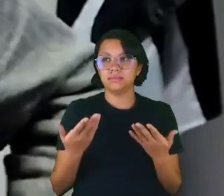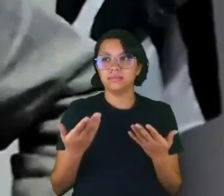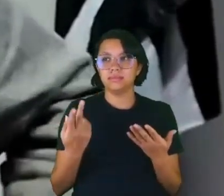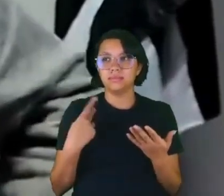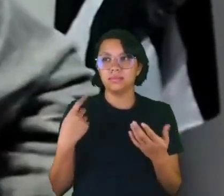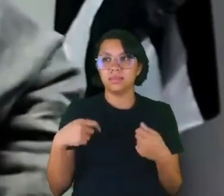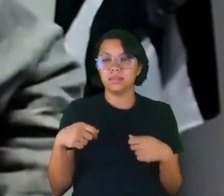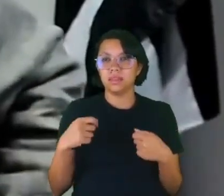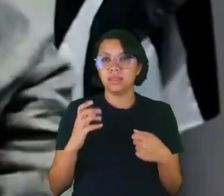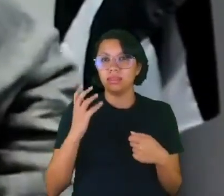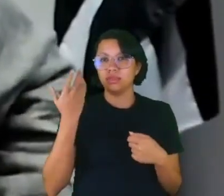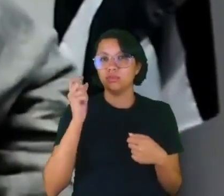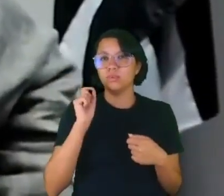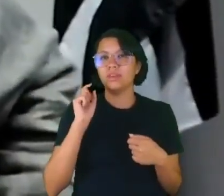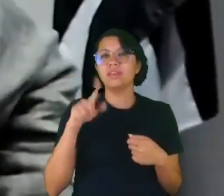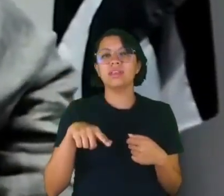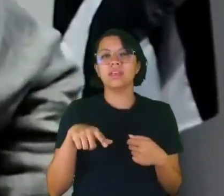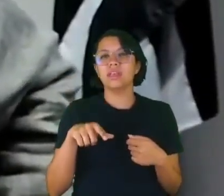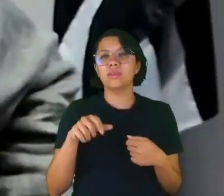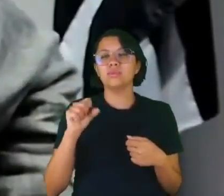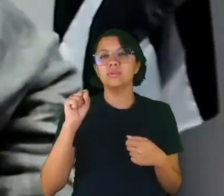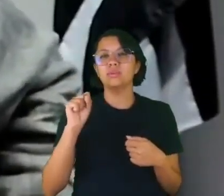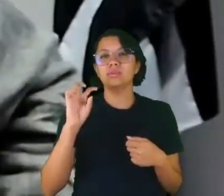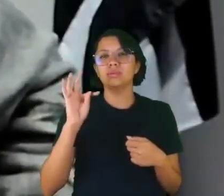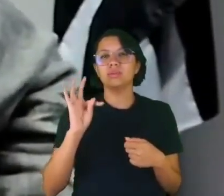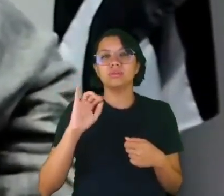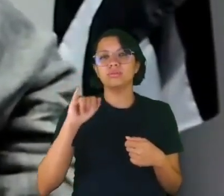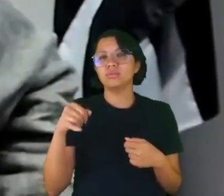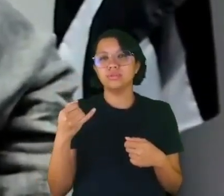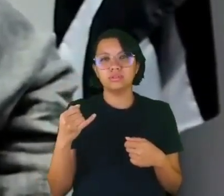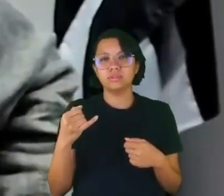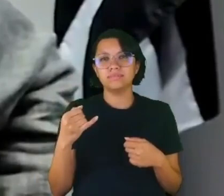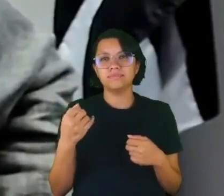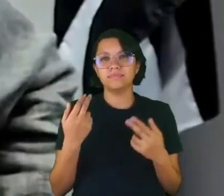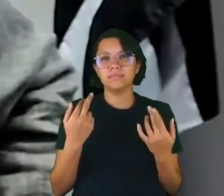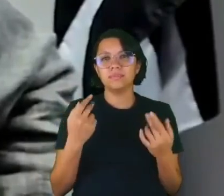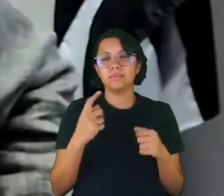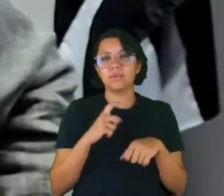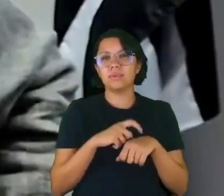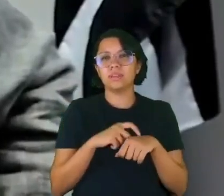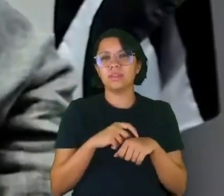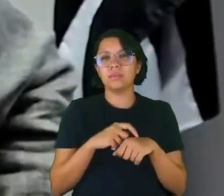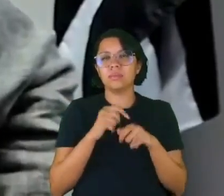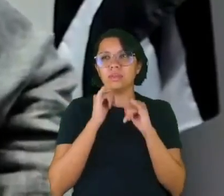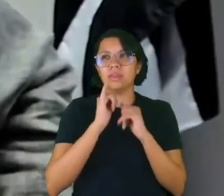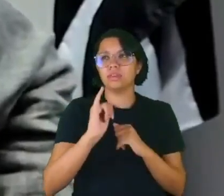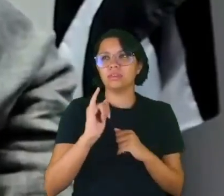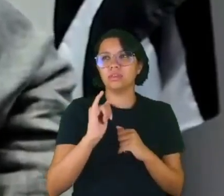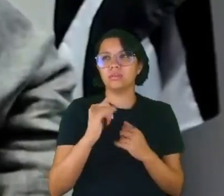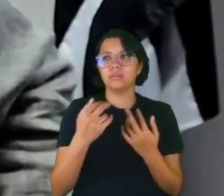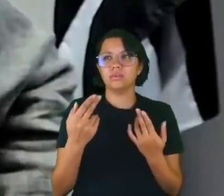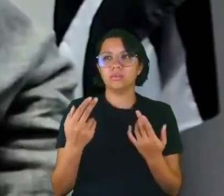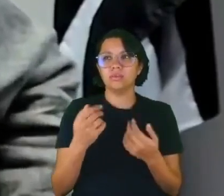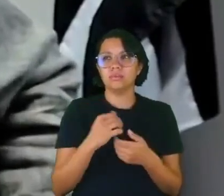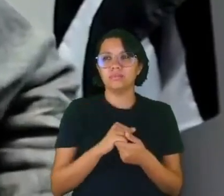nós precisamos decidir o que é o Superior Tribunal de Justiça. Mas, ao mesmo tempo, eu coloco exemplos desse tipo